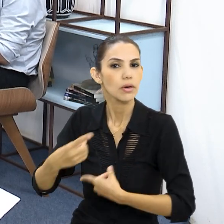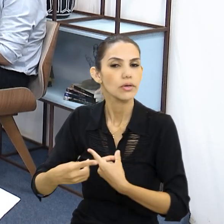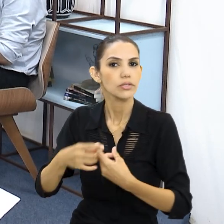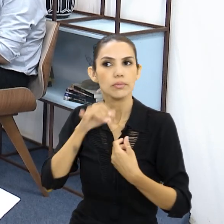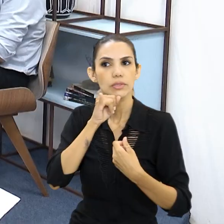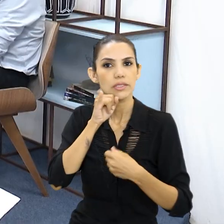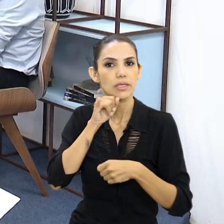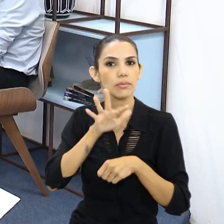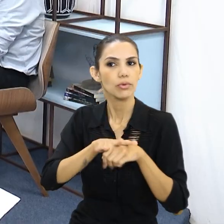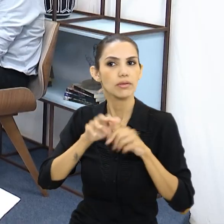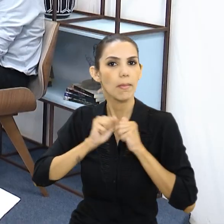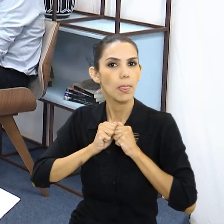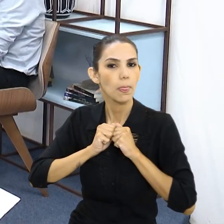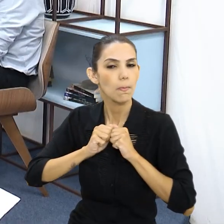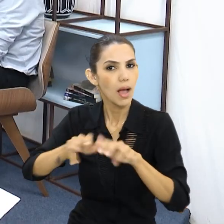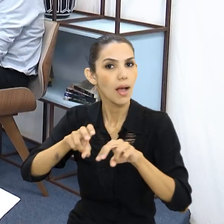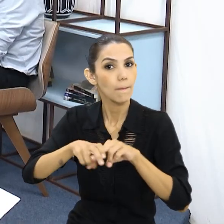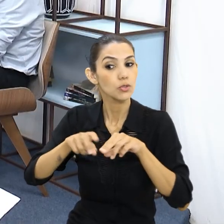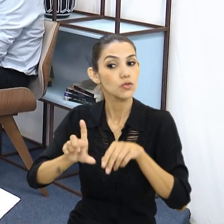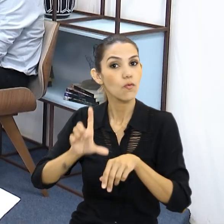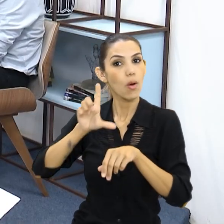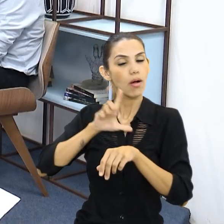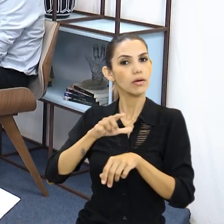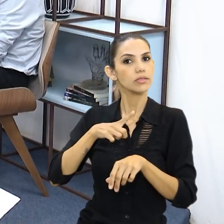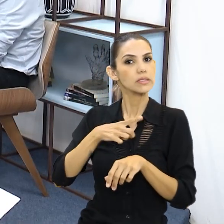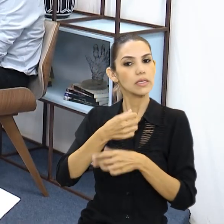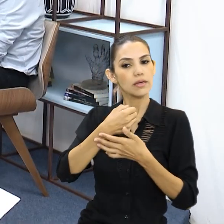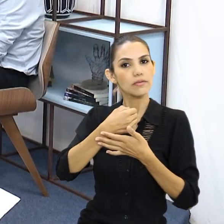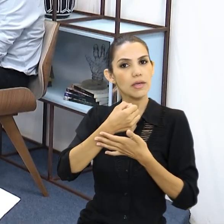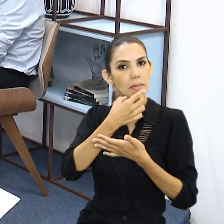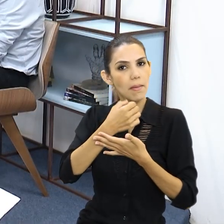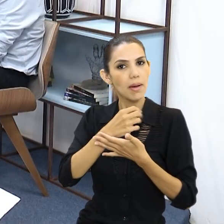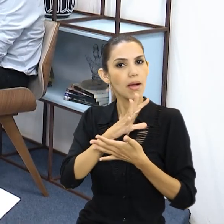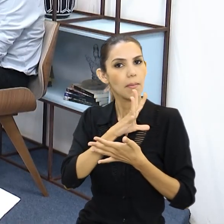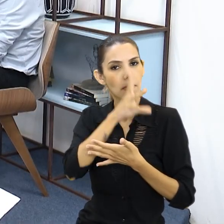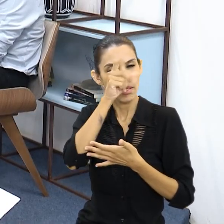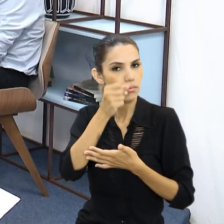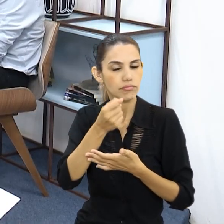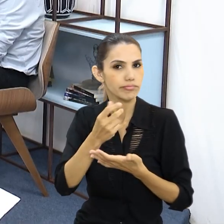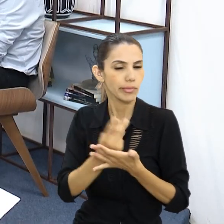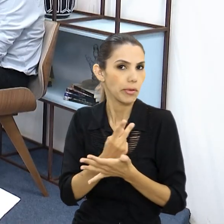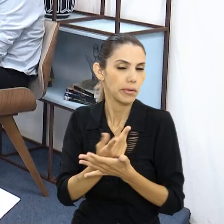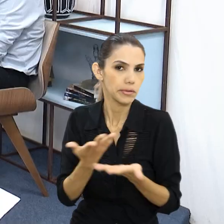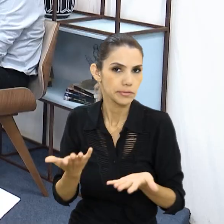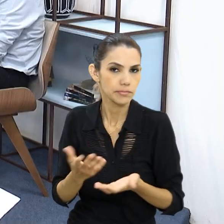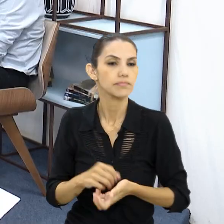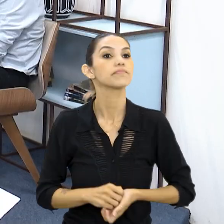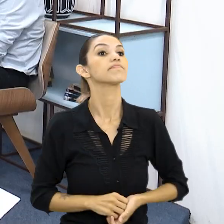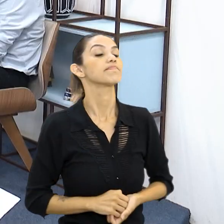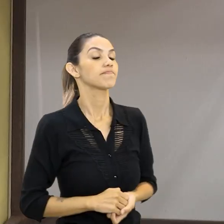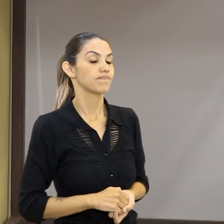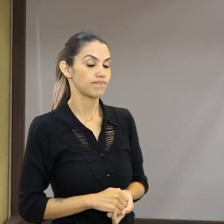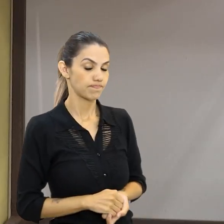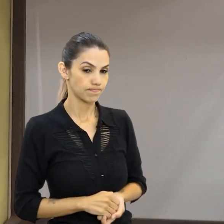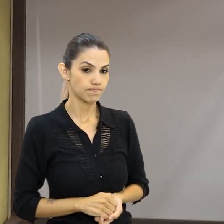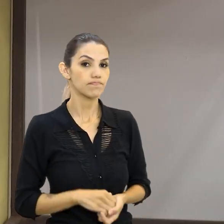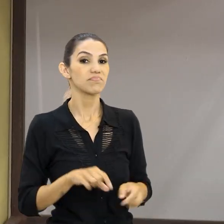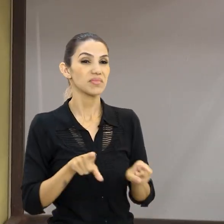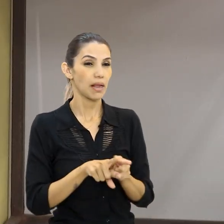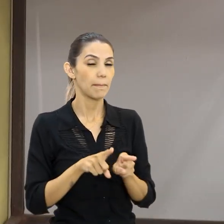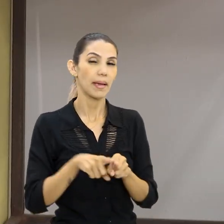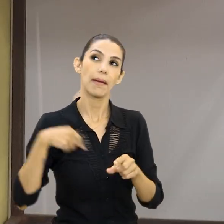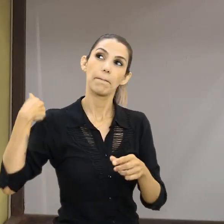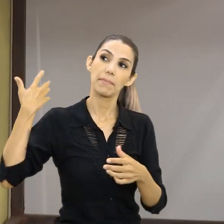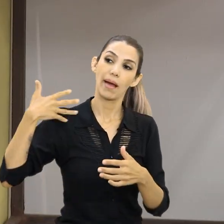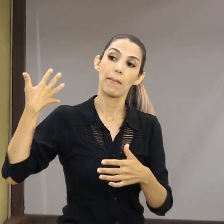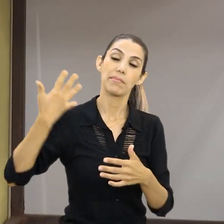por conta de uma medicação errada, né? Sim, e também num contexto que vem crescendo muito nas últimas décadas,